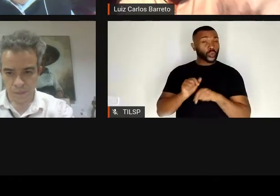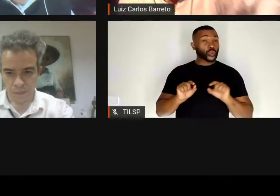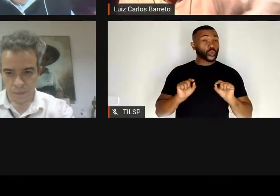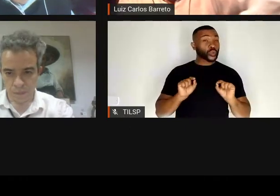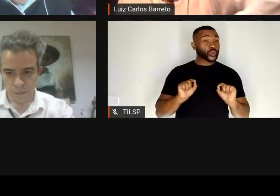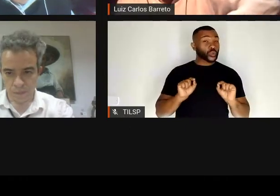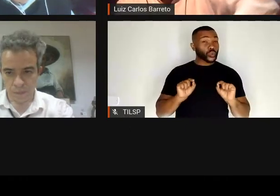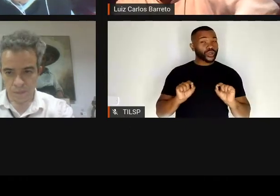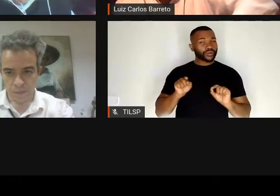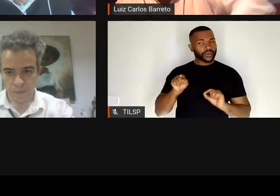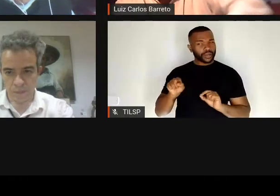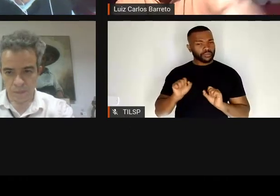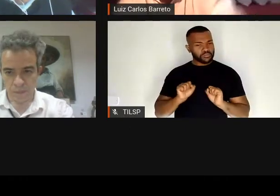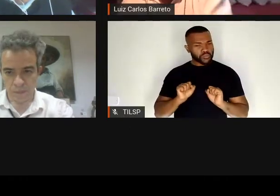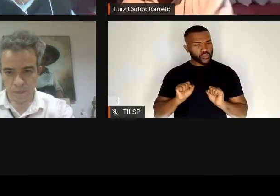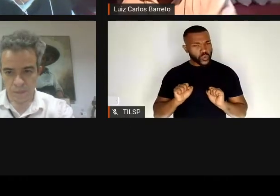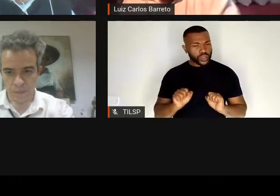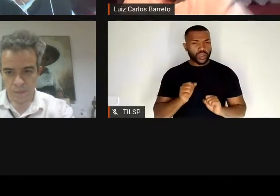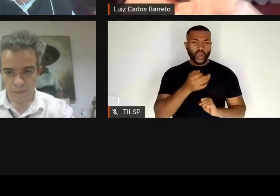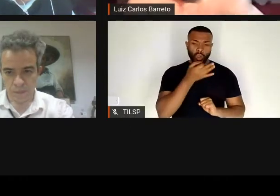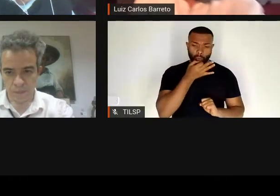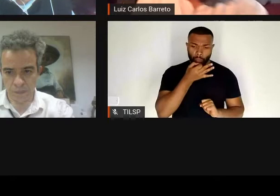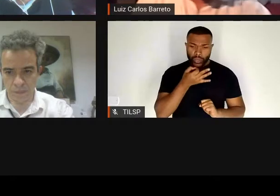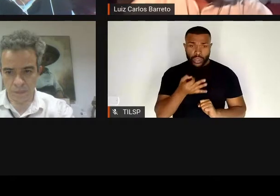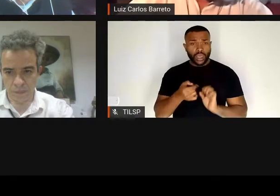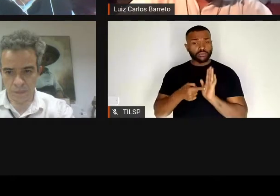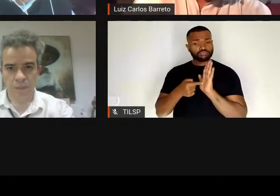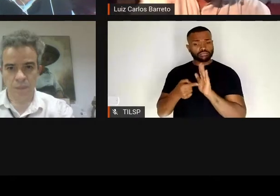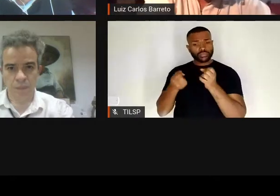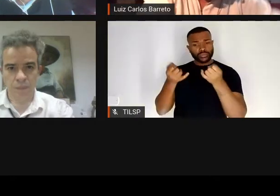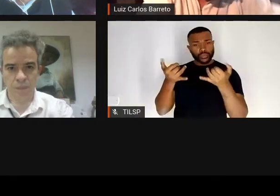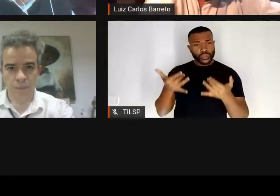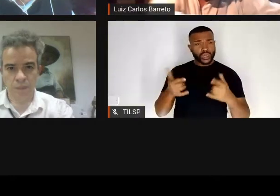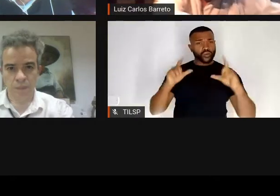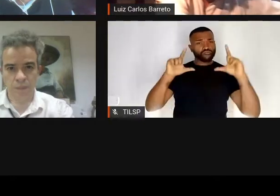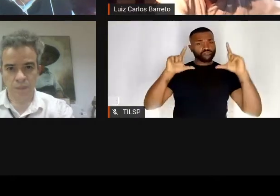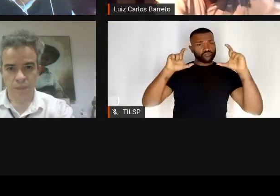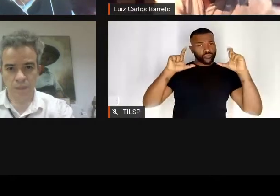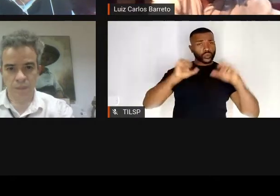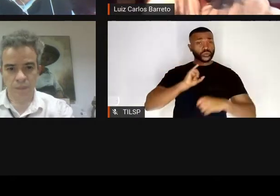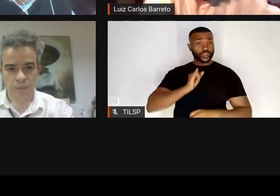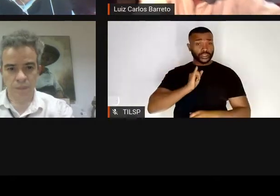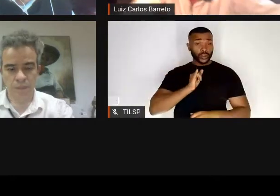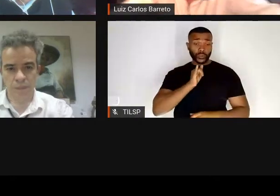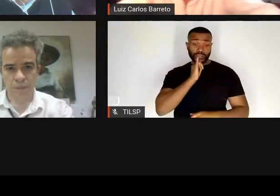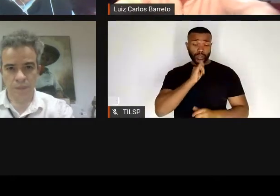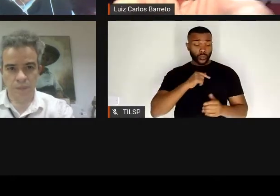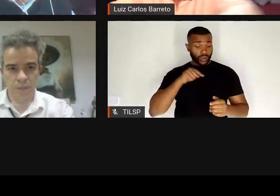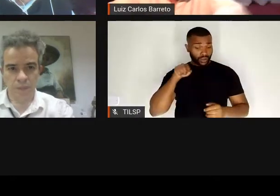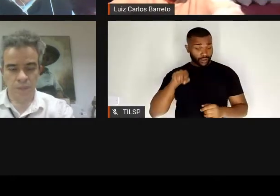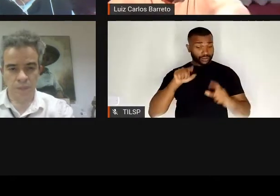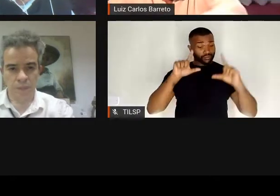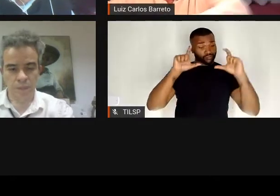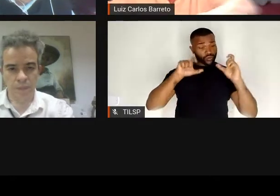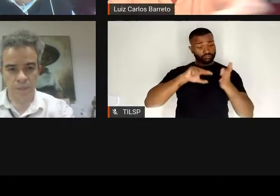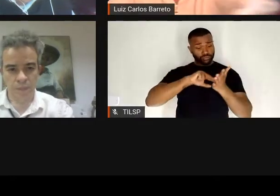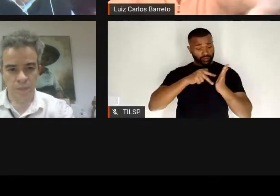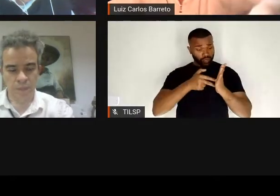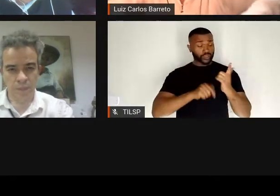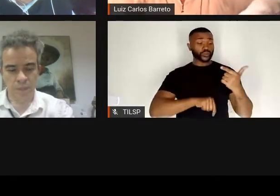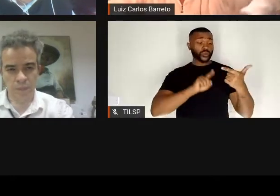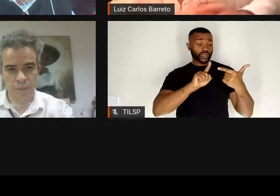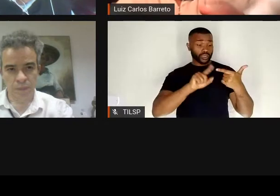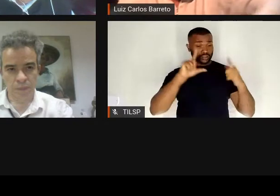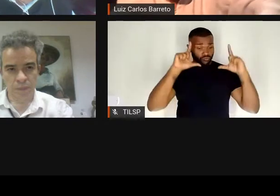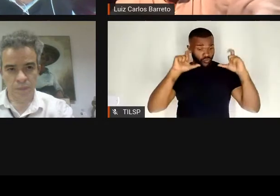a narrativa fotográfica. Essa fotografia significa isso, essa aqui.